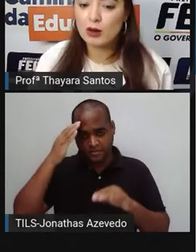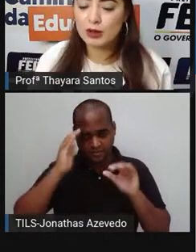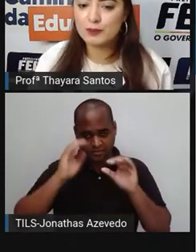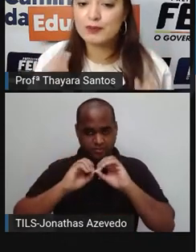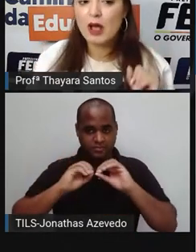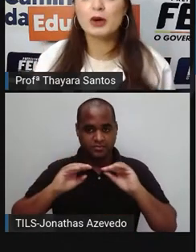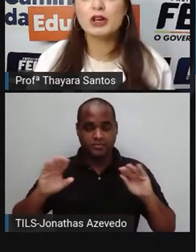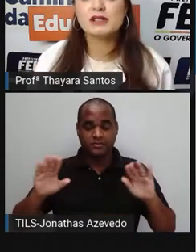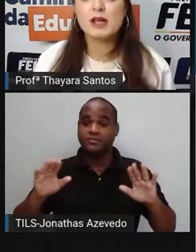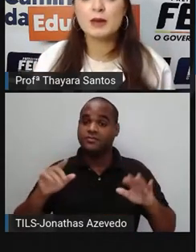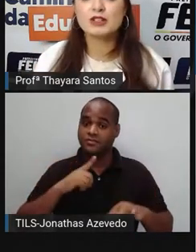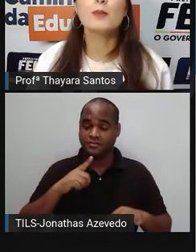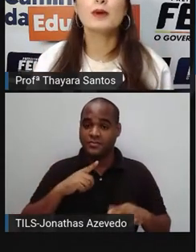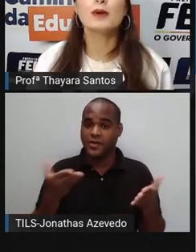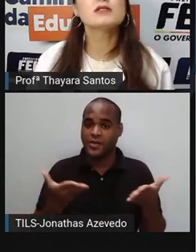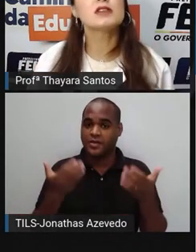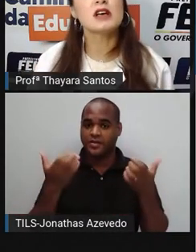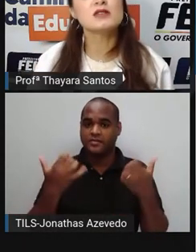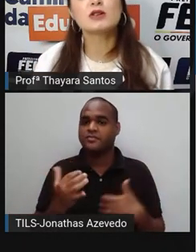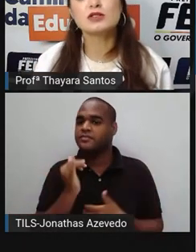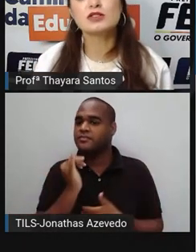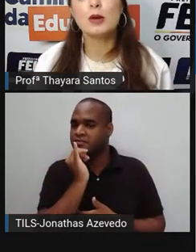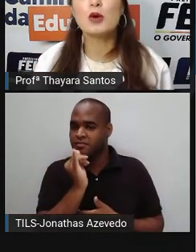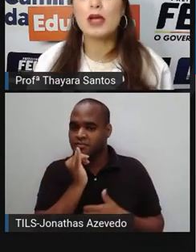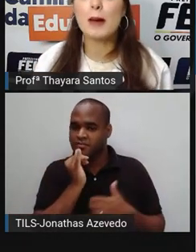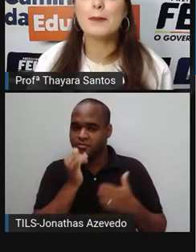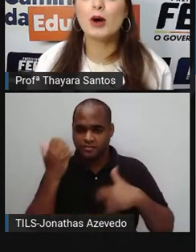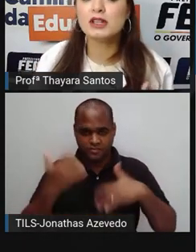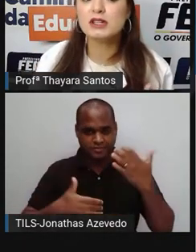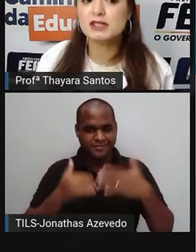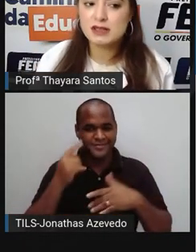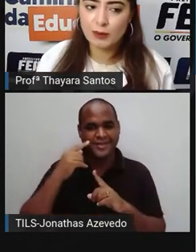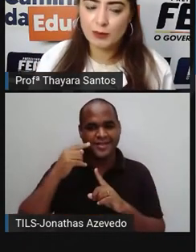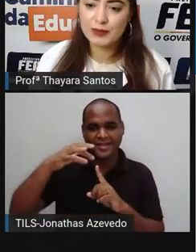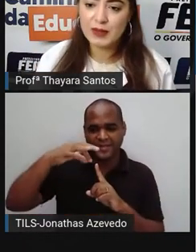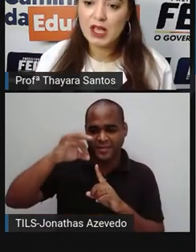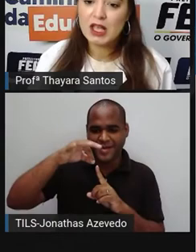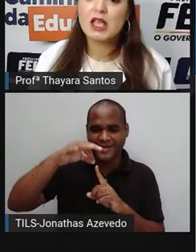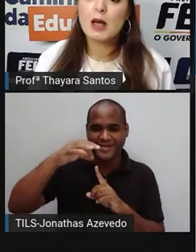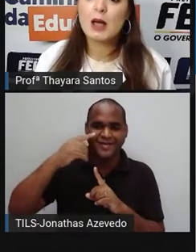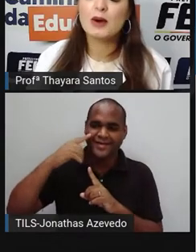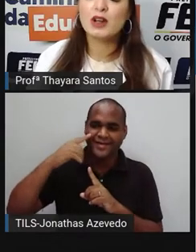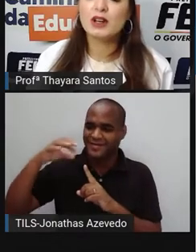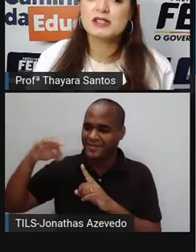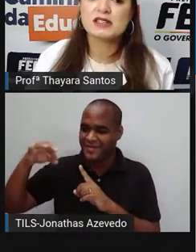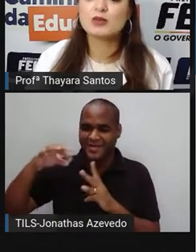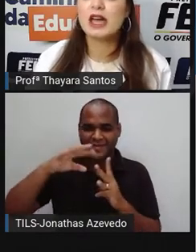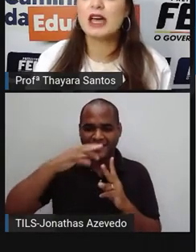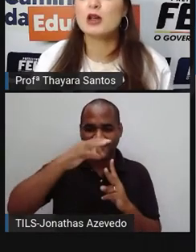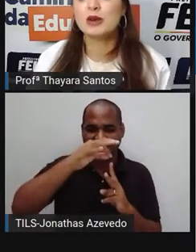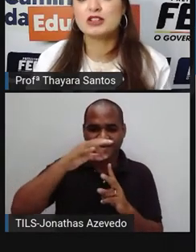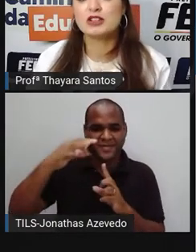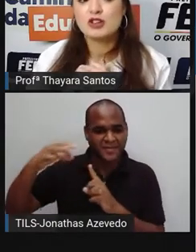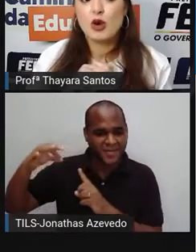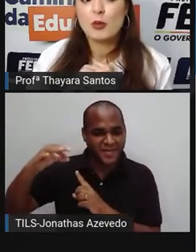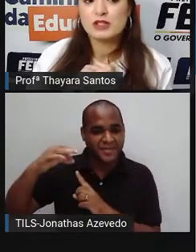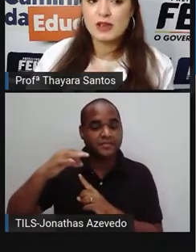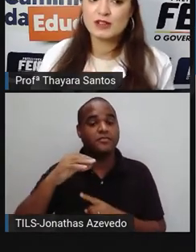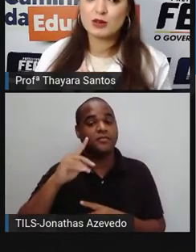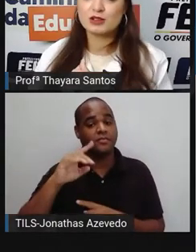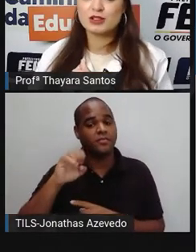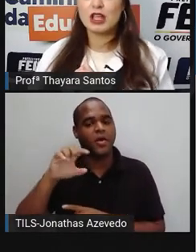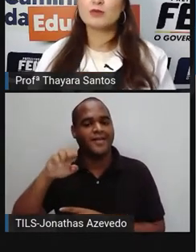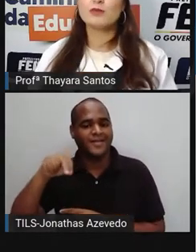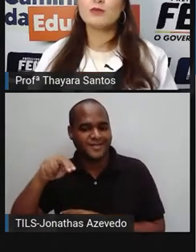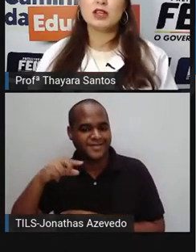isso agora por exemplo a gente tem um processo ecossistêmico que a polinização EA polinização gera para gente